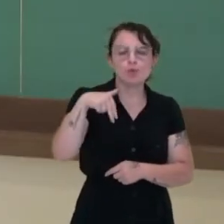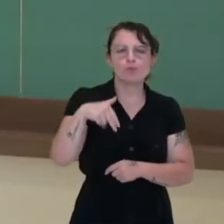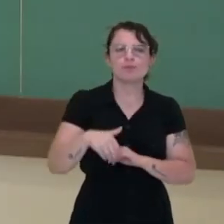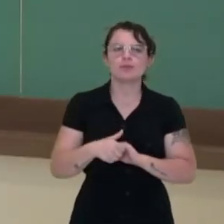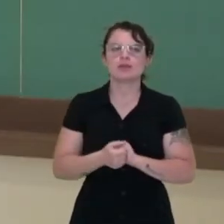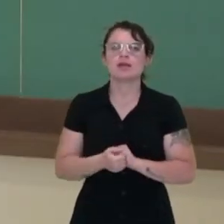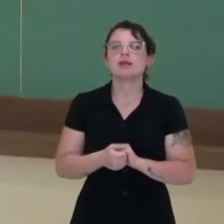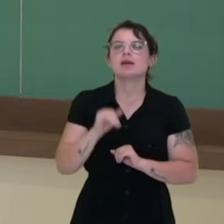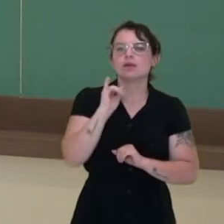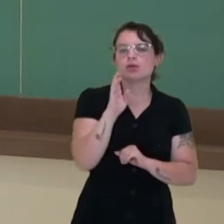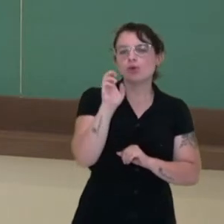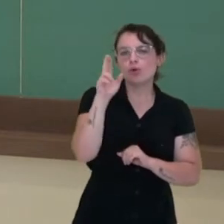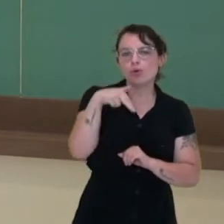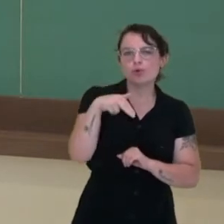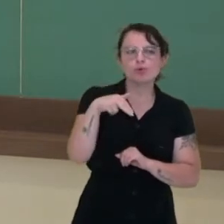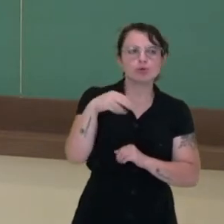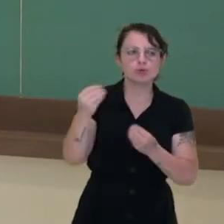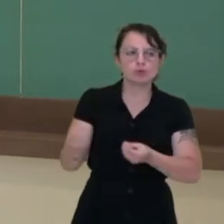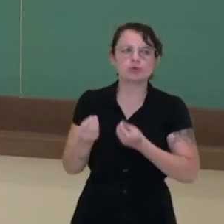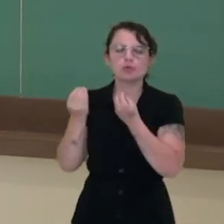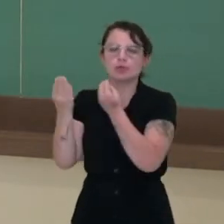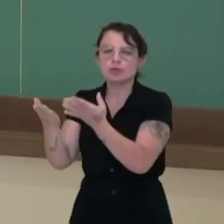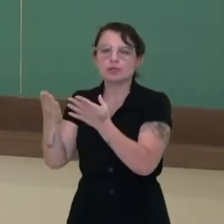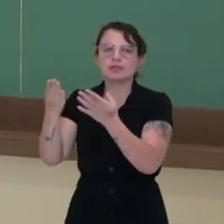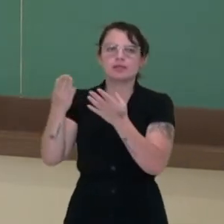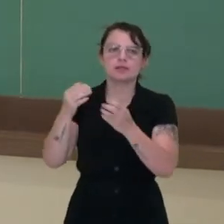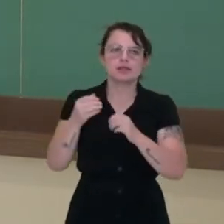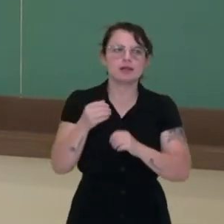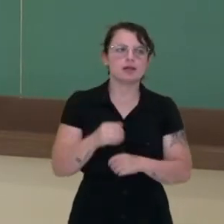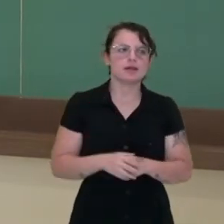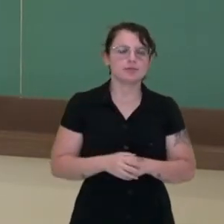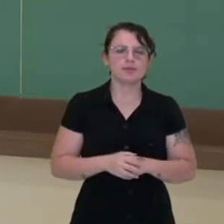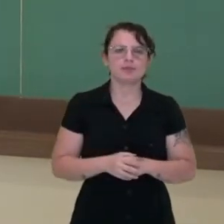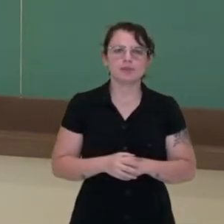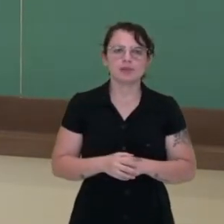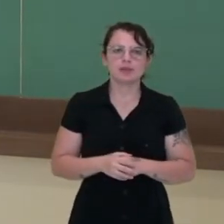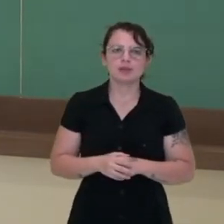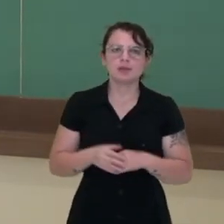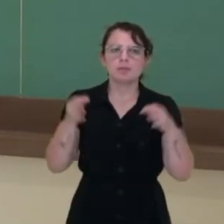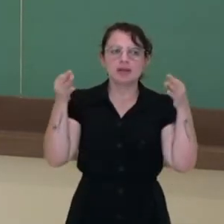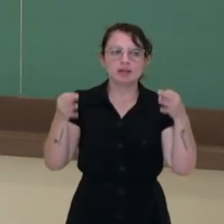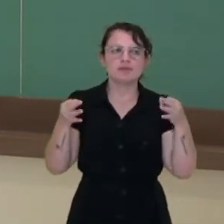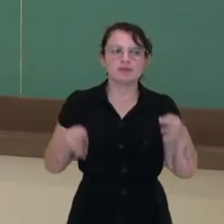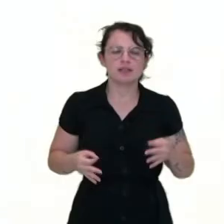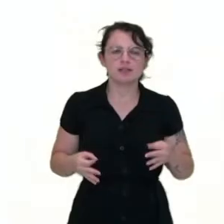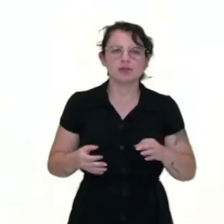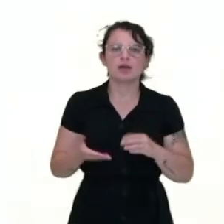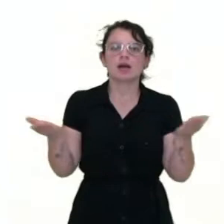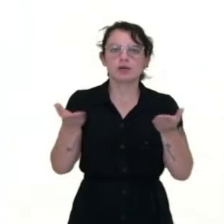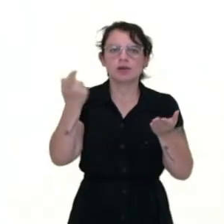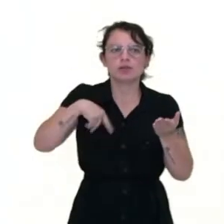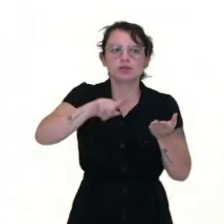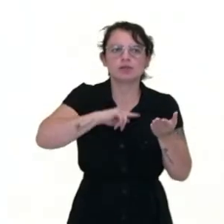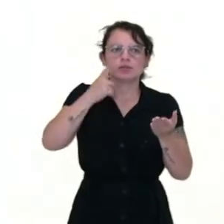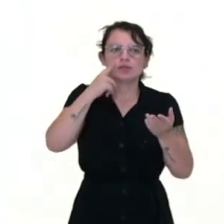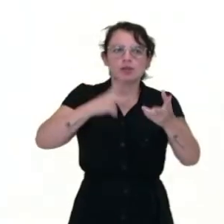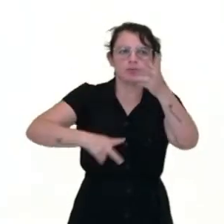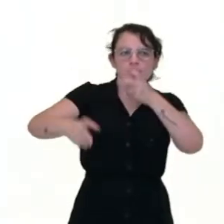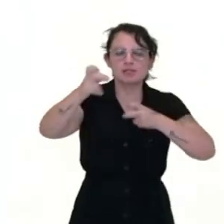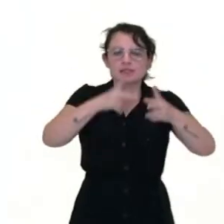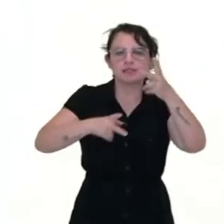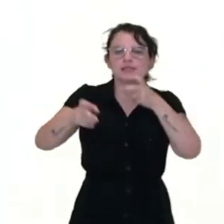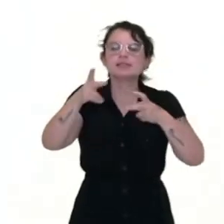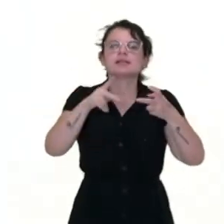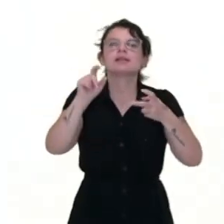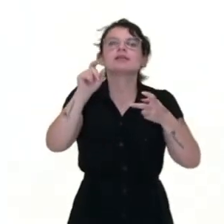elementos que cedem ou ganham elétrons, perfeito? Então observe aqui nós temos um outro tipo de